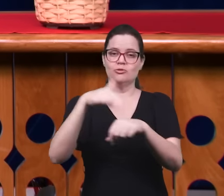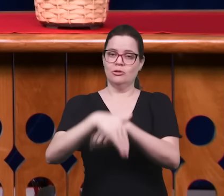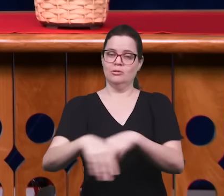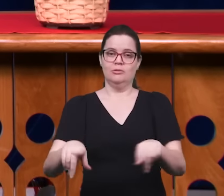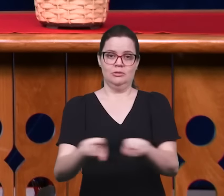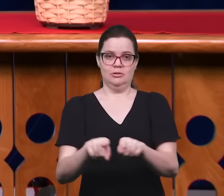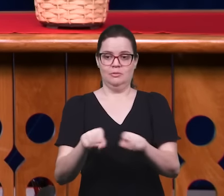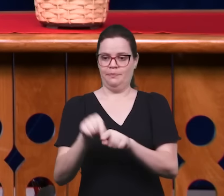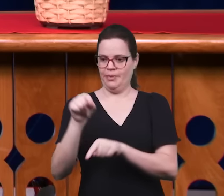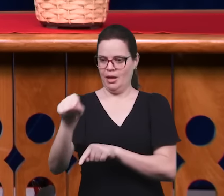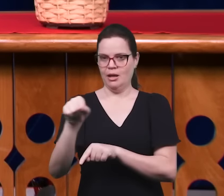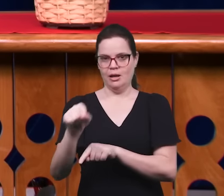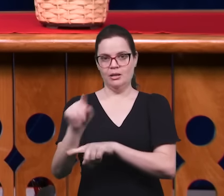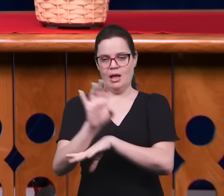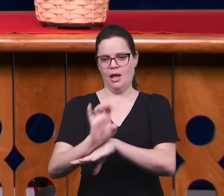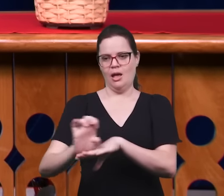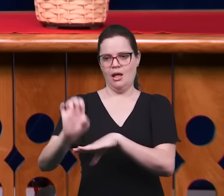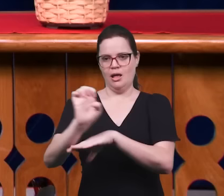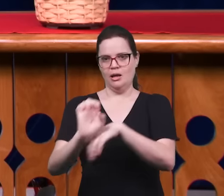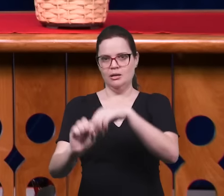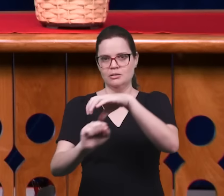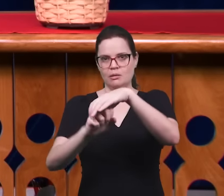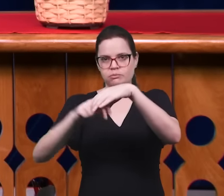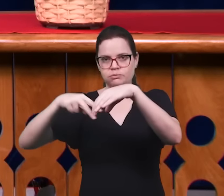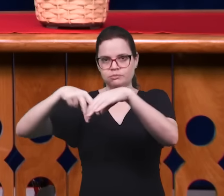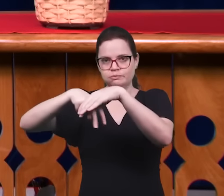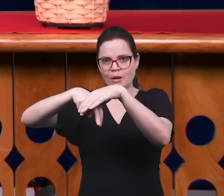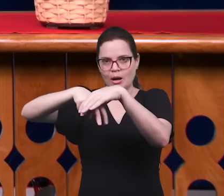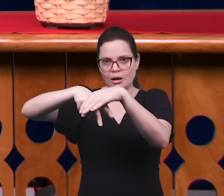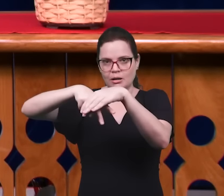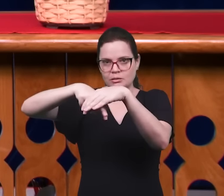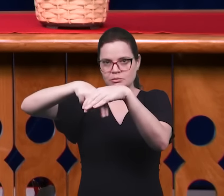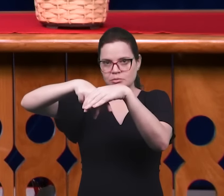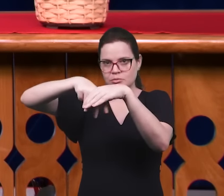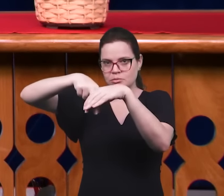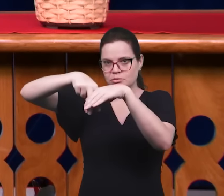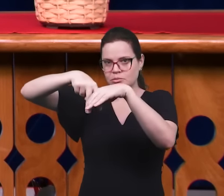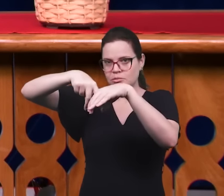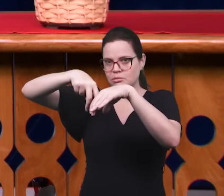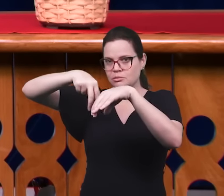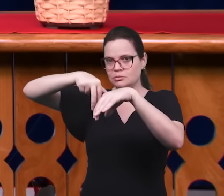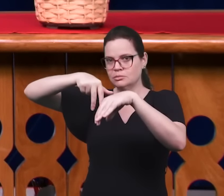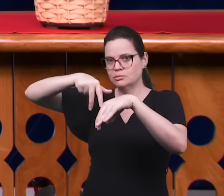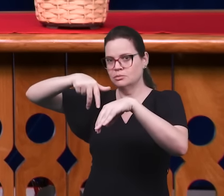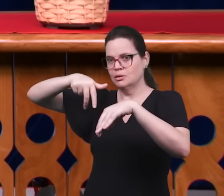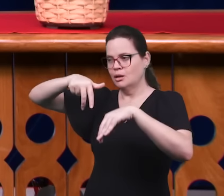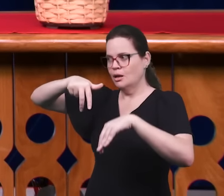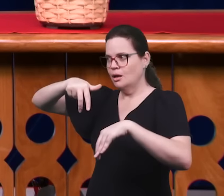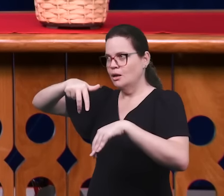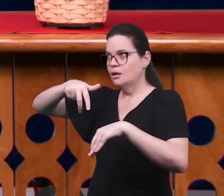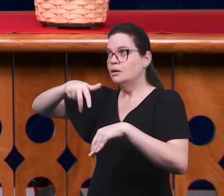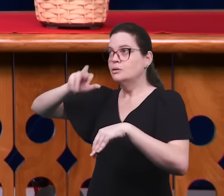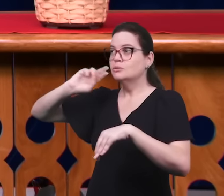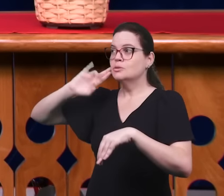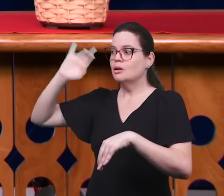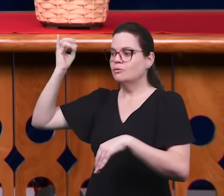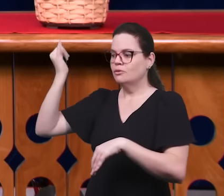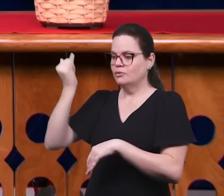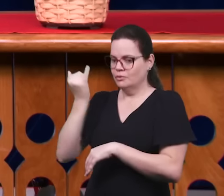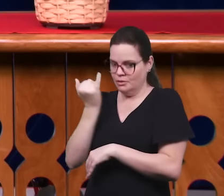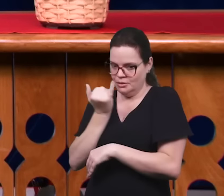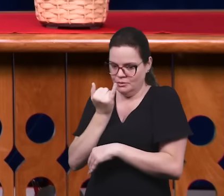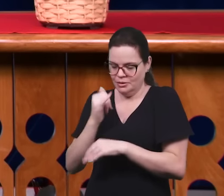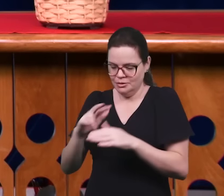Elias, ele saiu daquela caverna e pôde ouvir aquilo que o Senhor tinha para a sua vida. Elias, em alguns